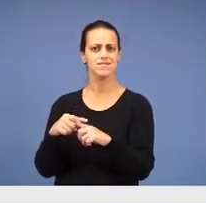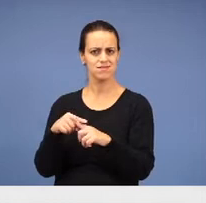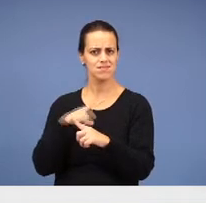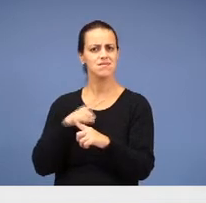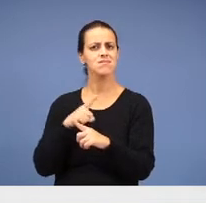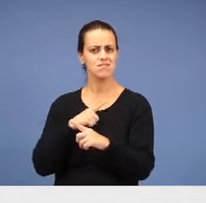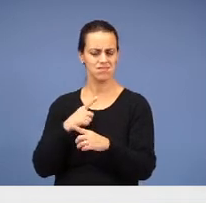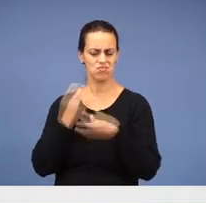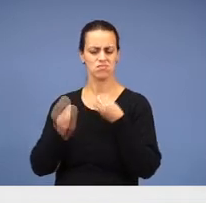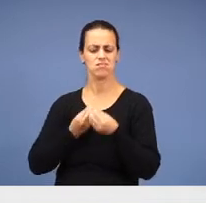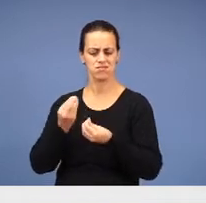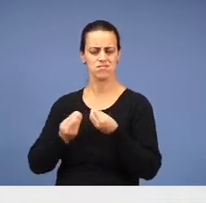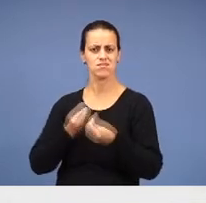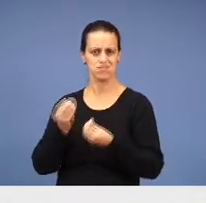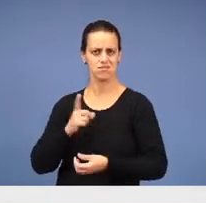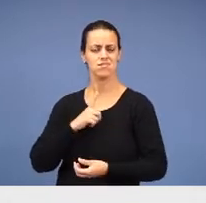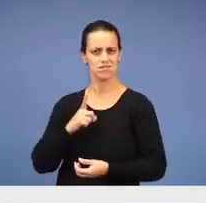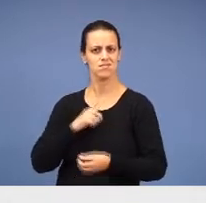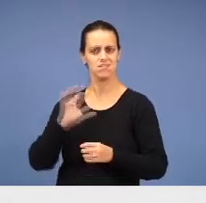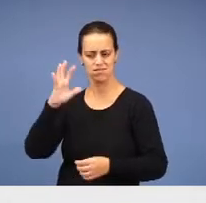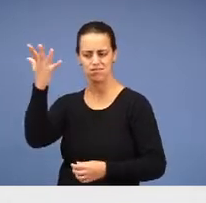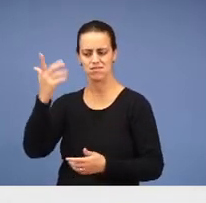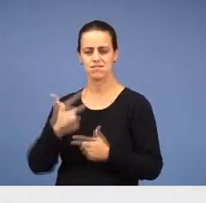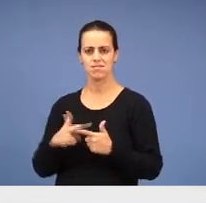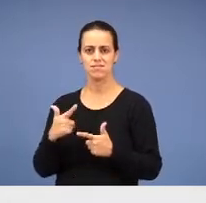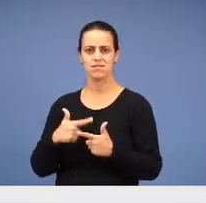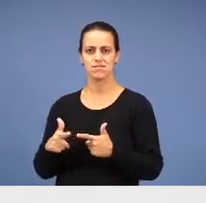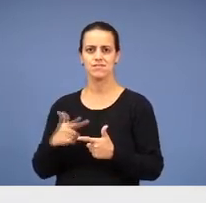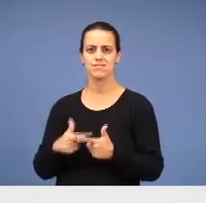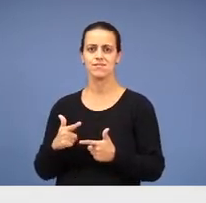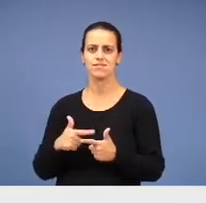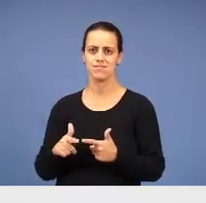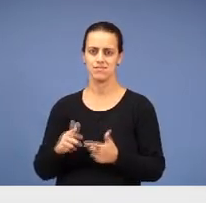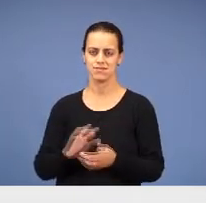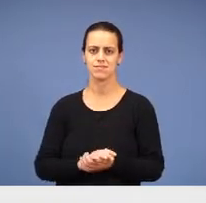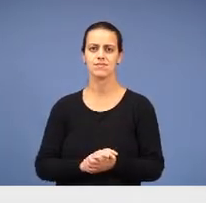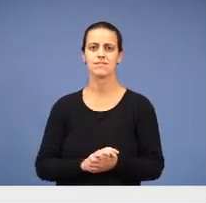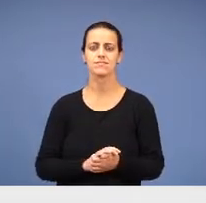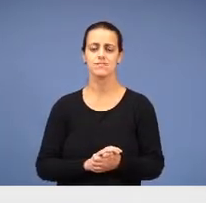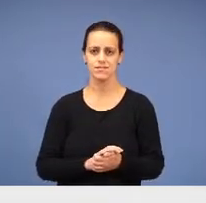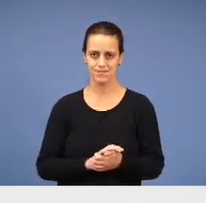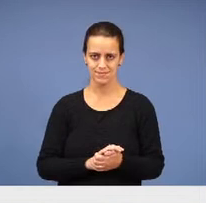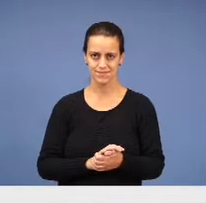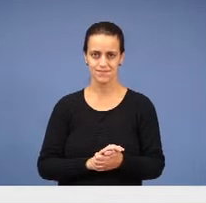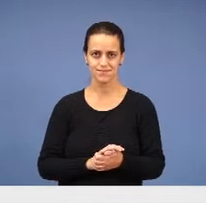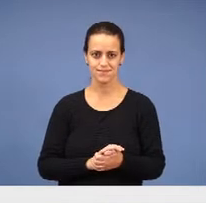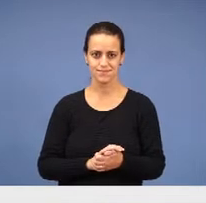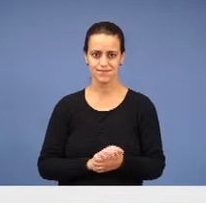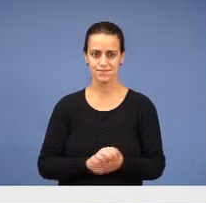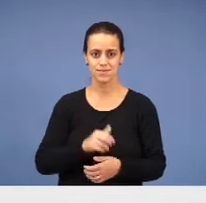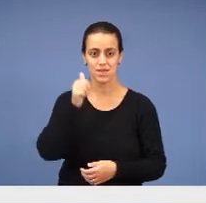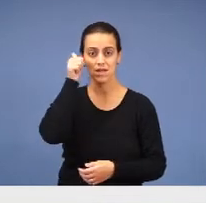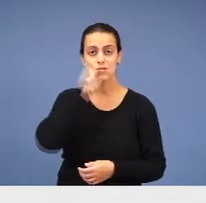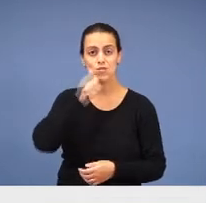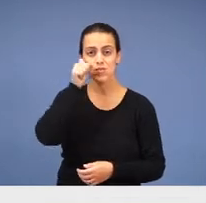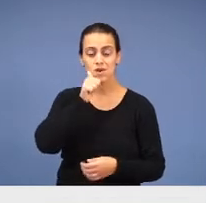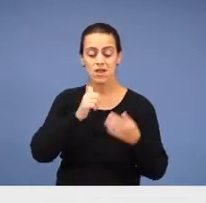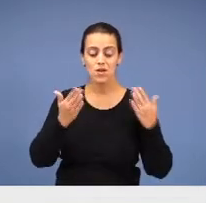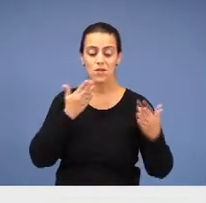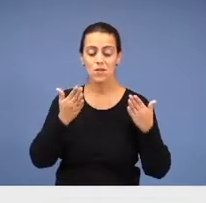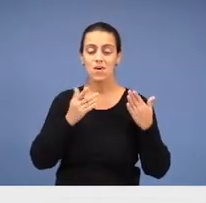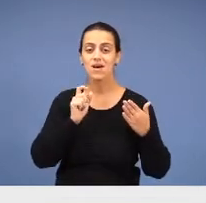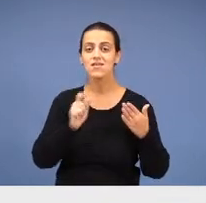para resolver o problema. Vamos lá. A mulher está relacionada com quem? Jezabel. A